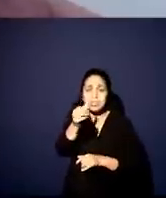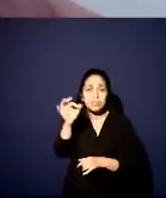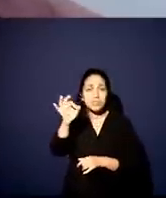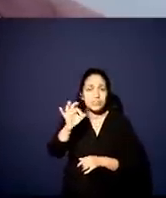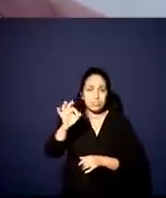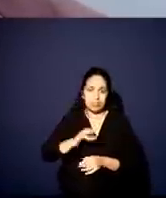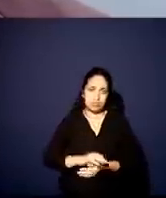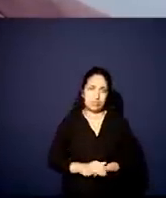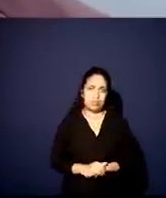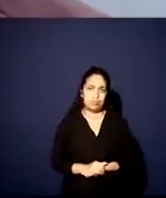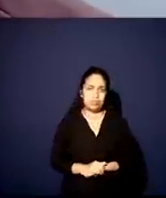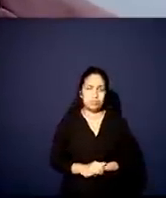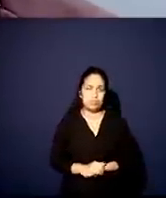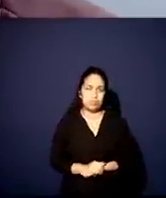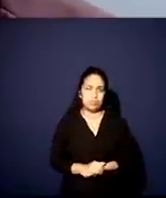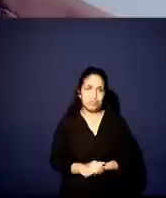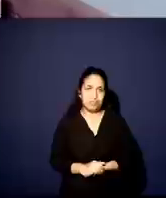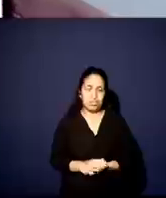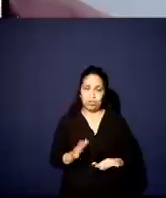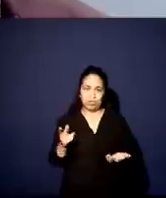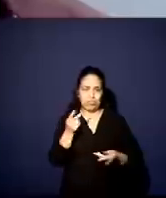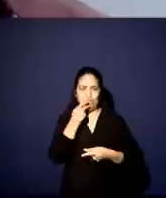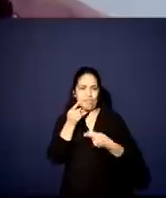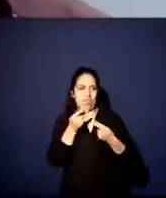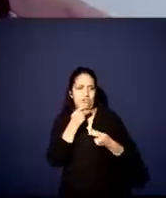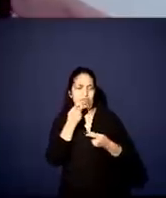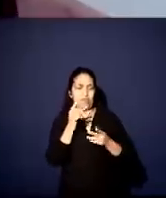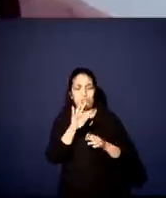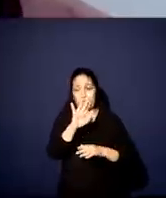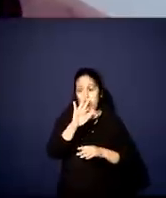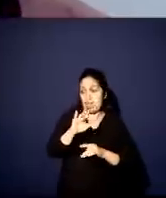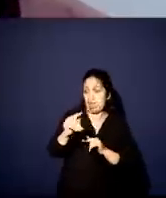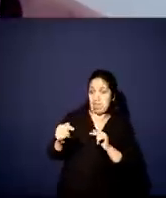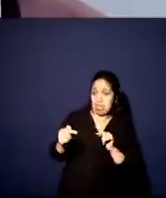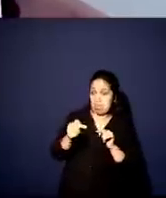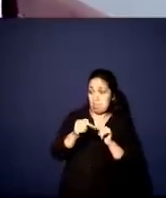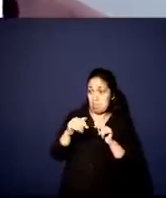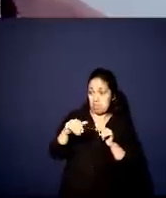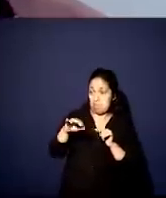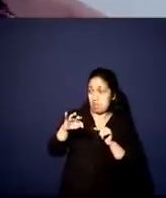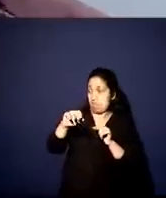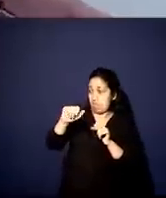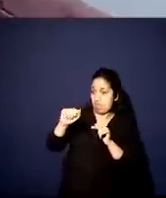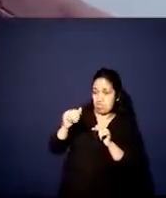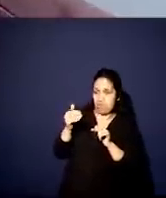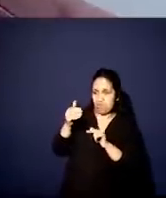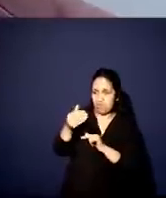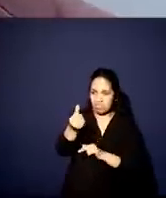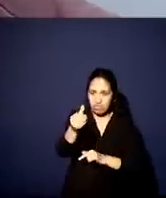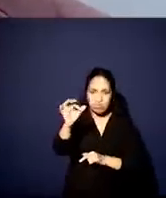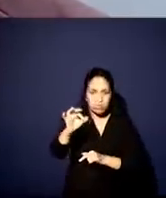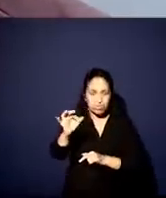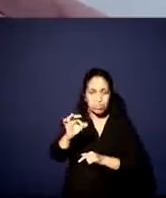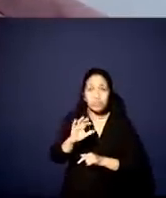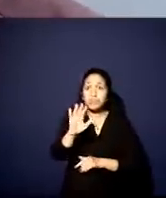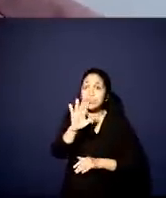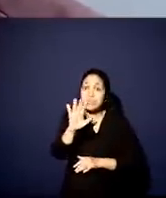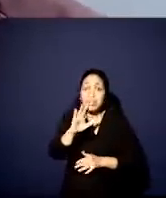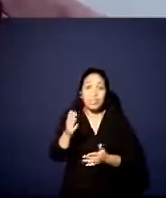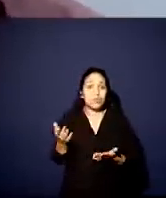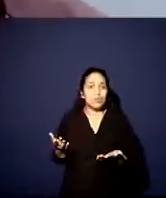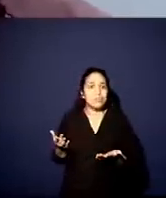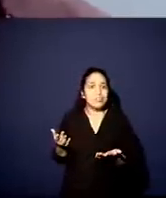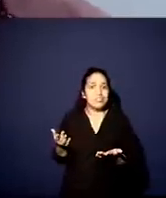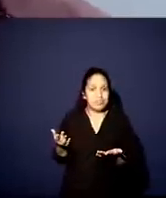6%. Não estou dizendo que a meta deveria caminhar para 6%, mas o custo de